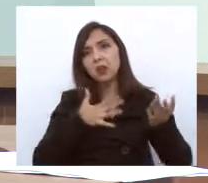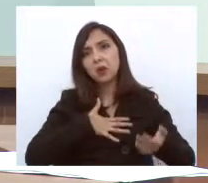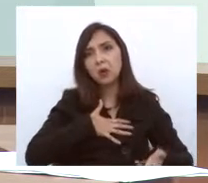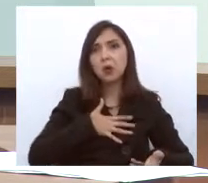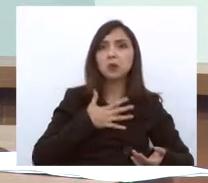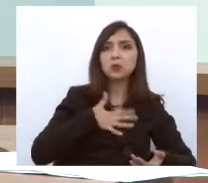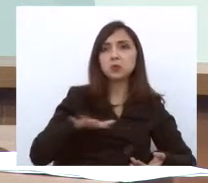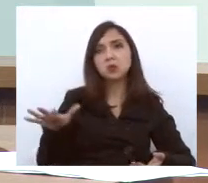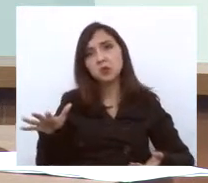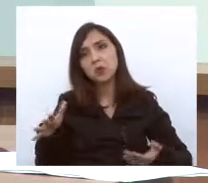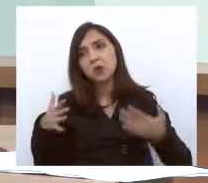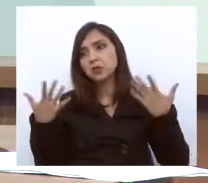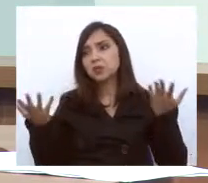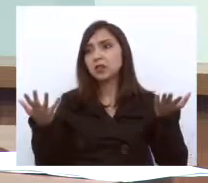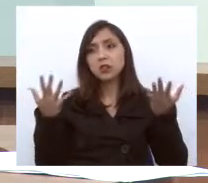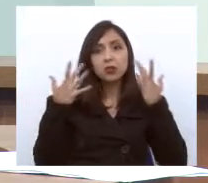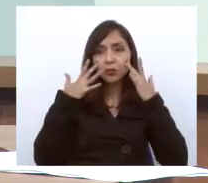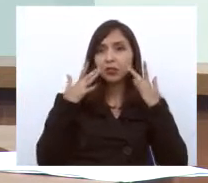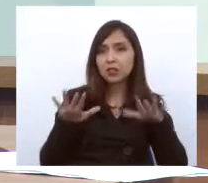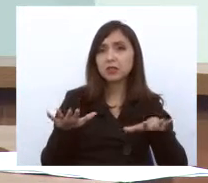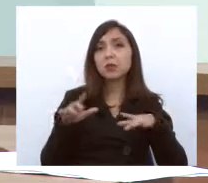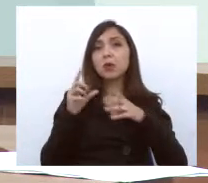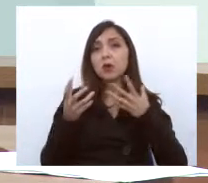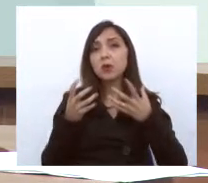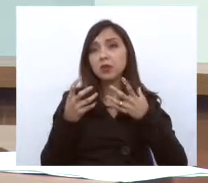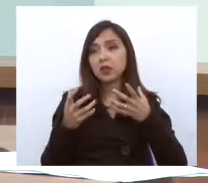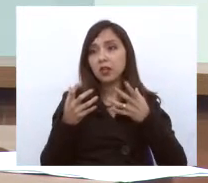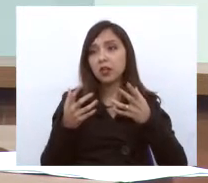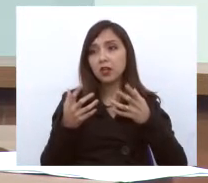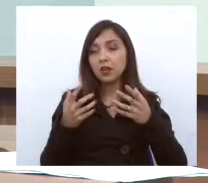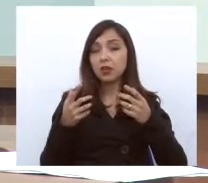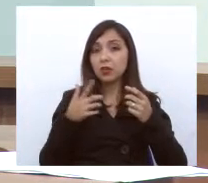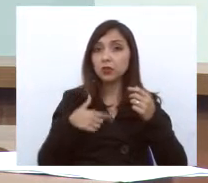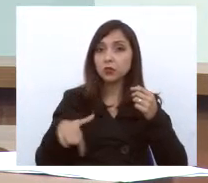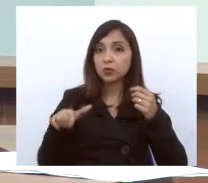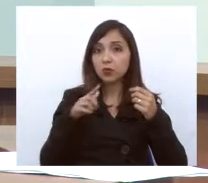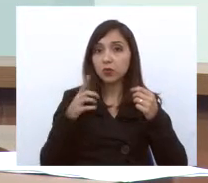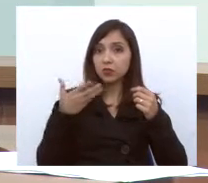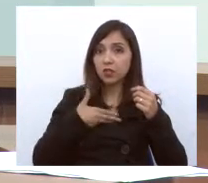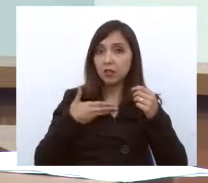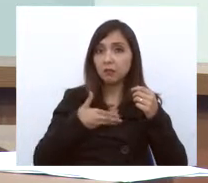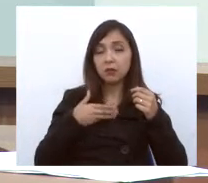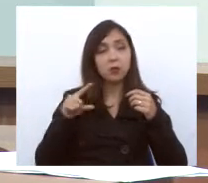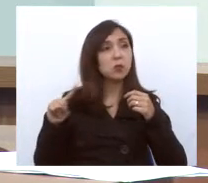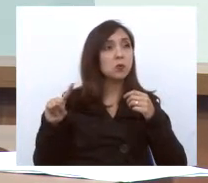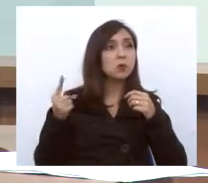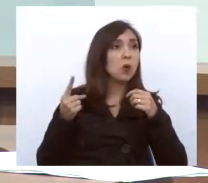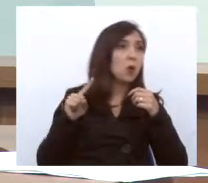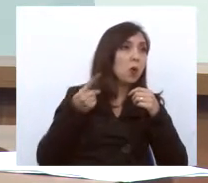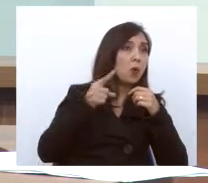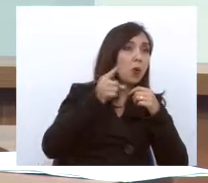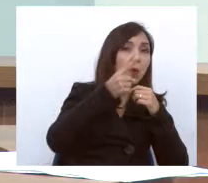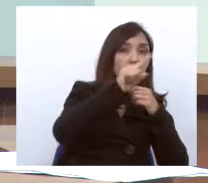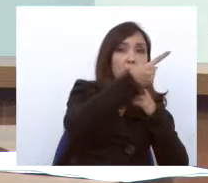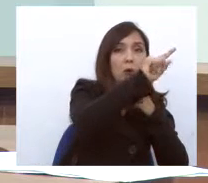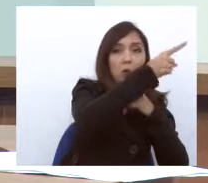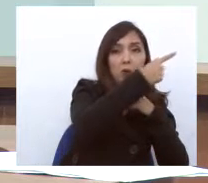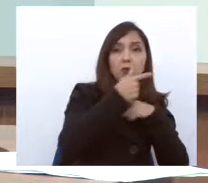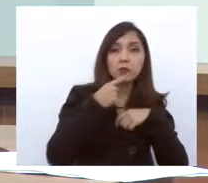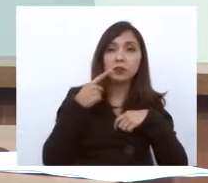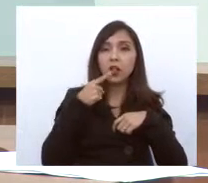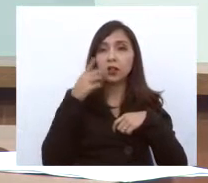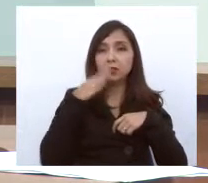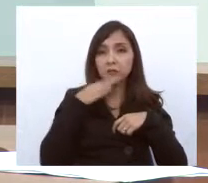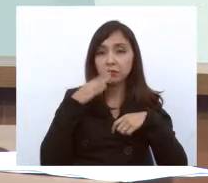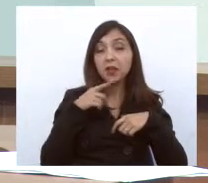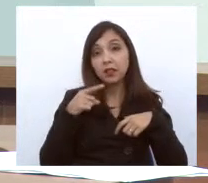ela vai gostar, se não vai gostar, eu não quero nem saber, eu quero saber se o nosso querido que está lá no, no, nos longínquos dos pimentas e tal,